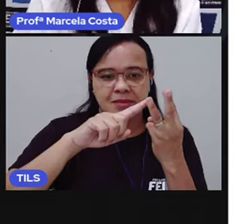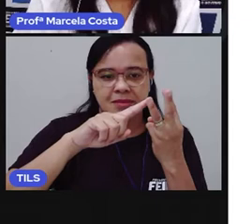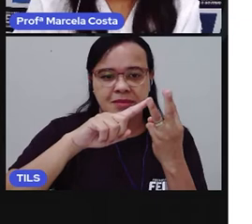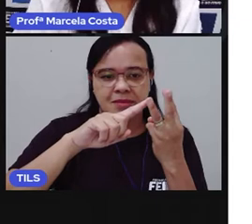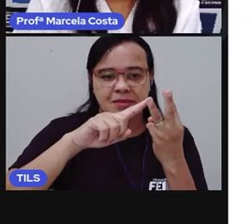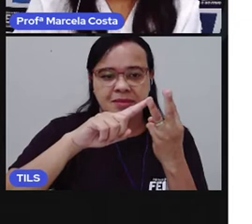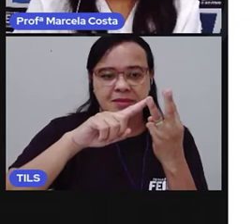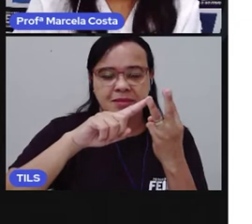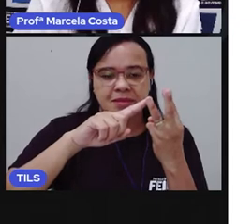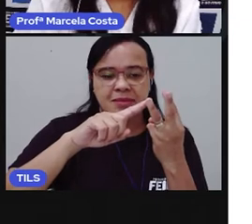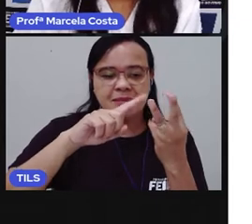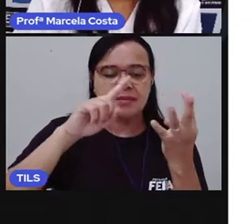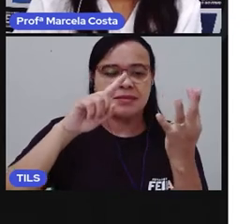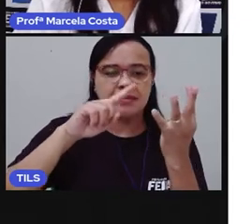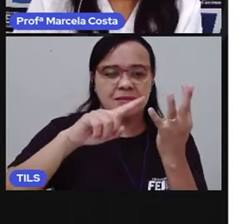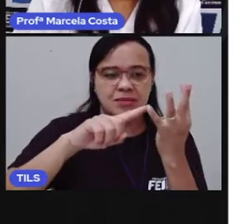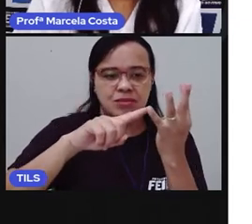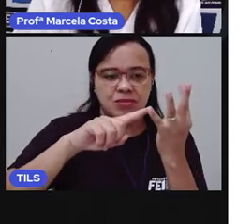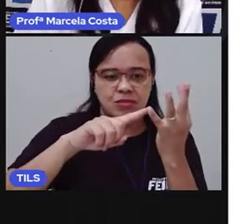Três.